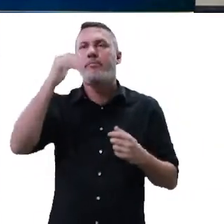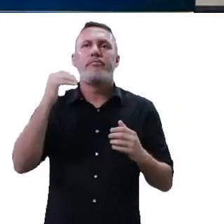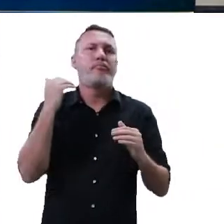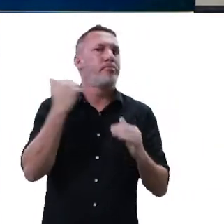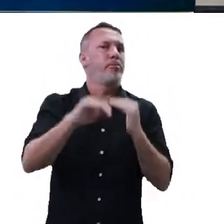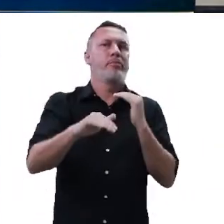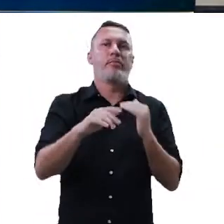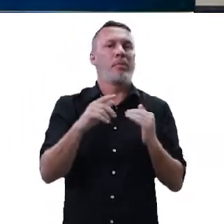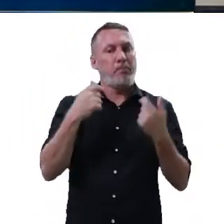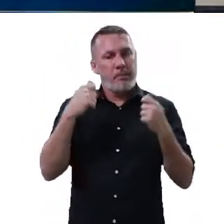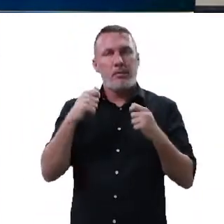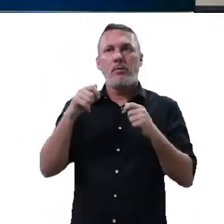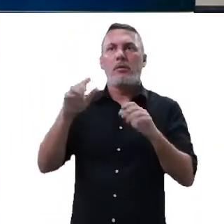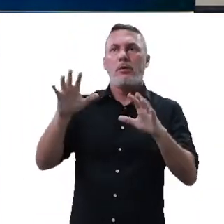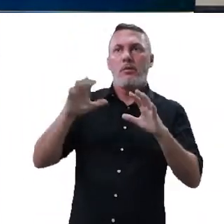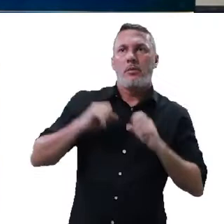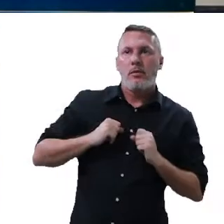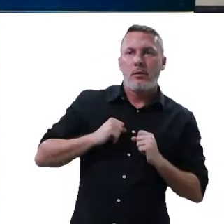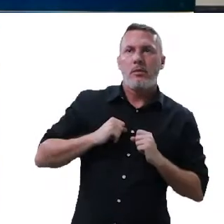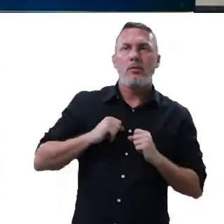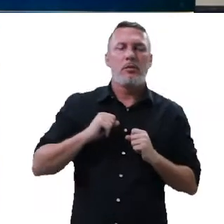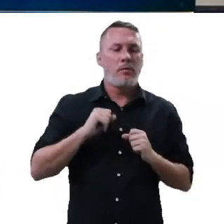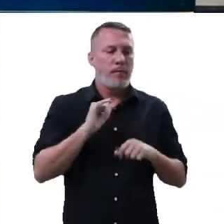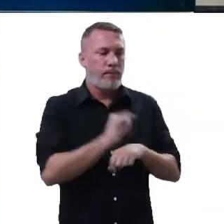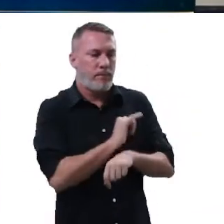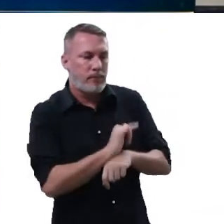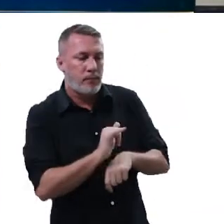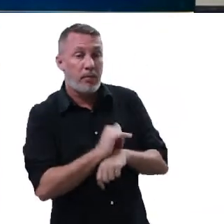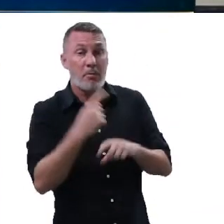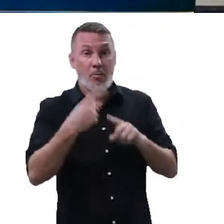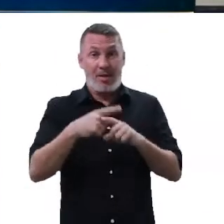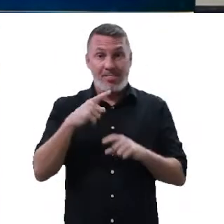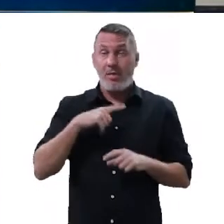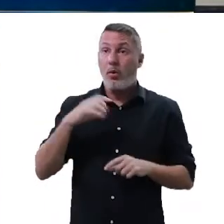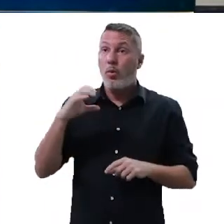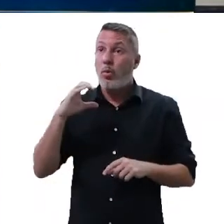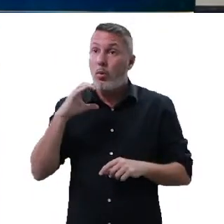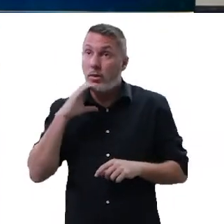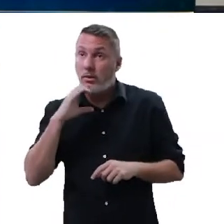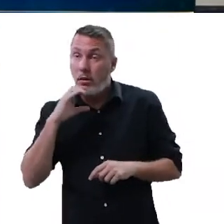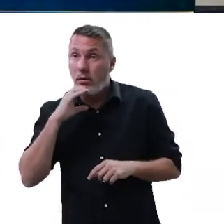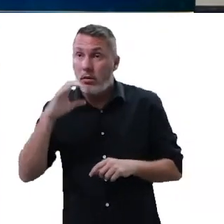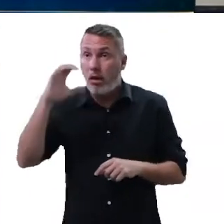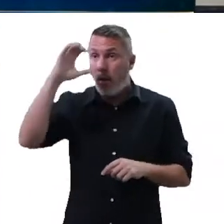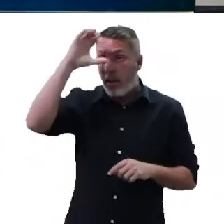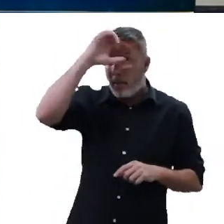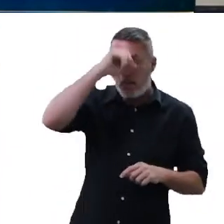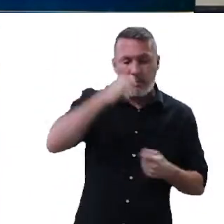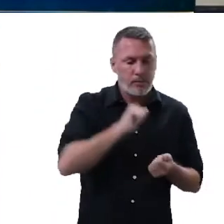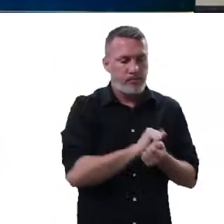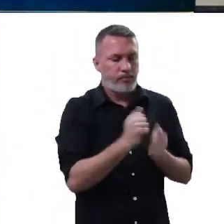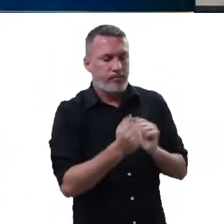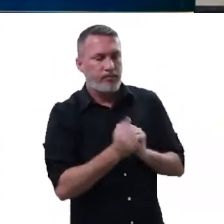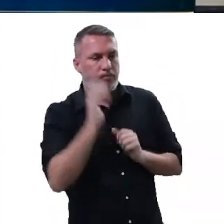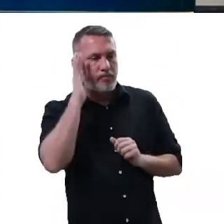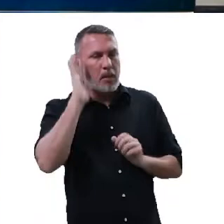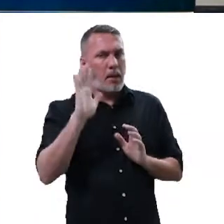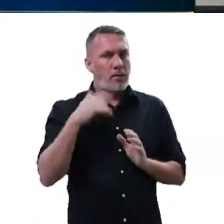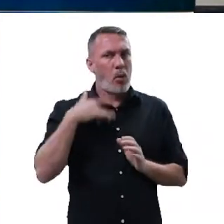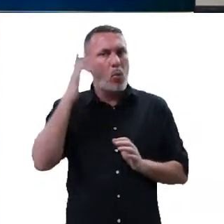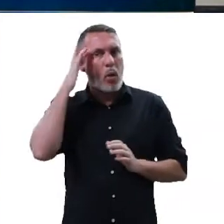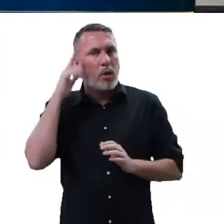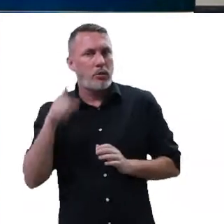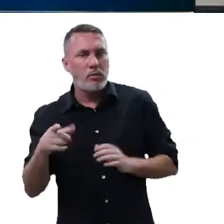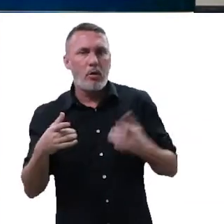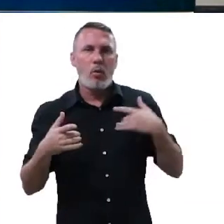que apreende, de certa maneira, toda vez que a gente absorve o conhecimento, a gente depois também acaba colocando a nossa